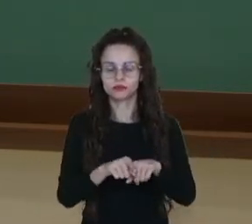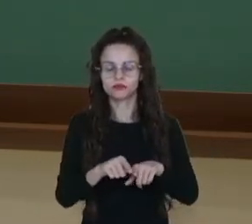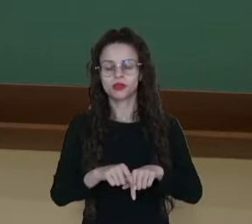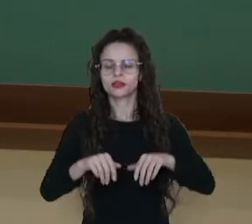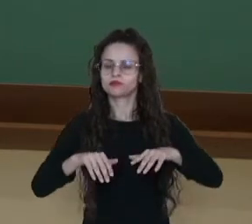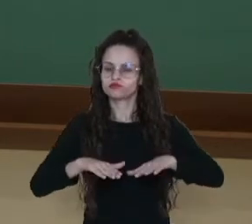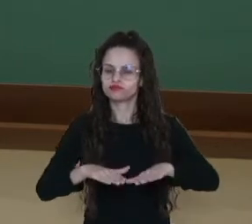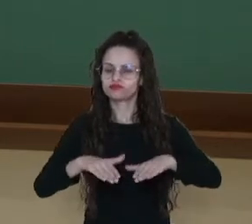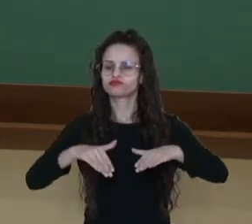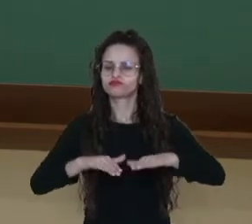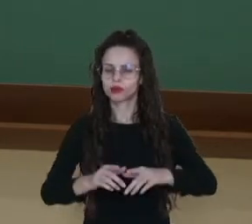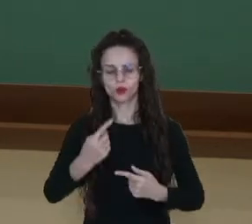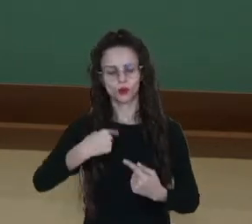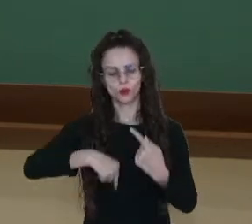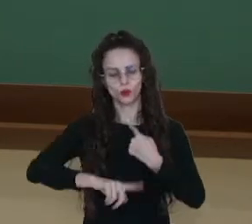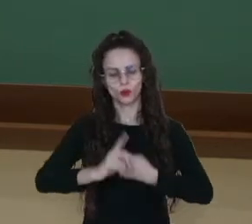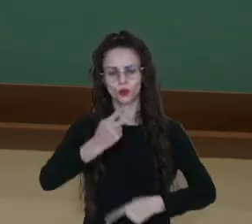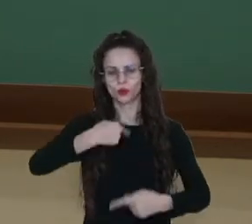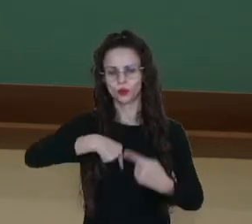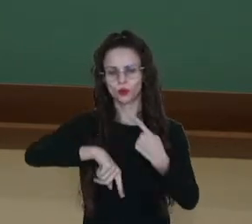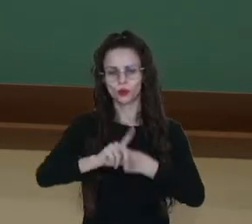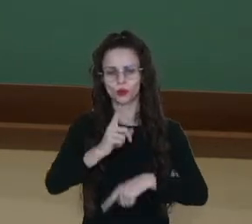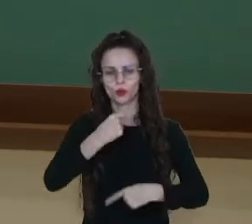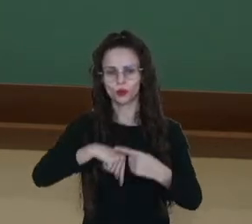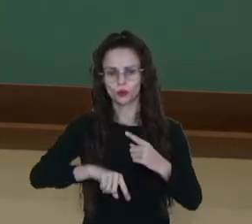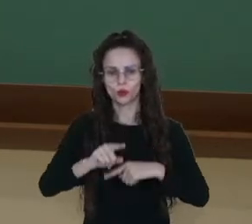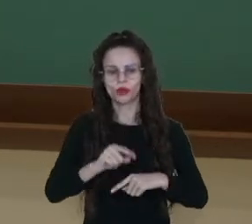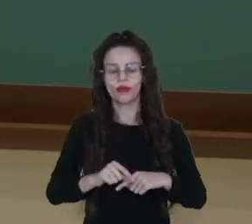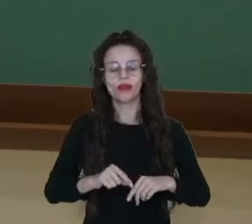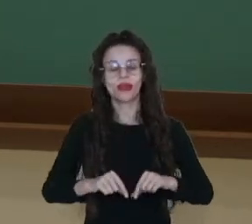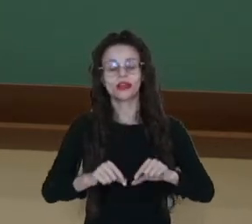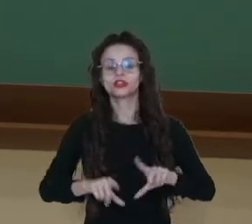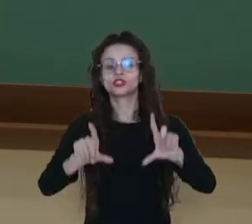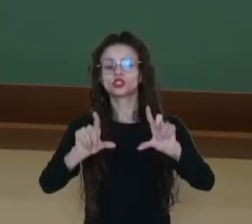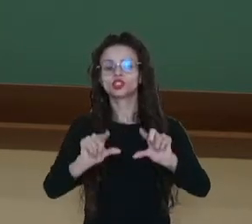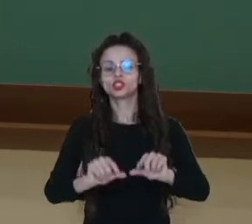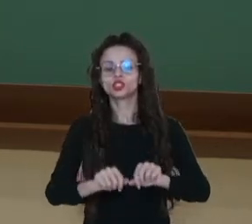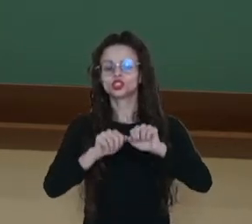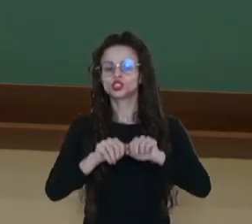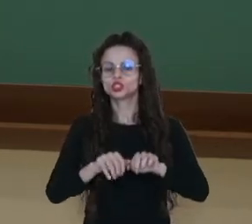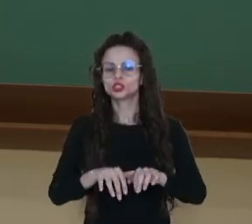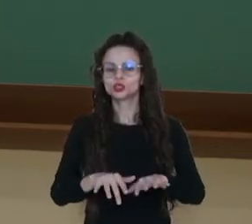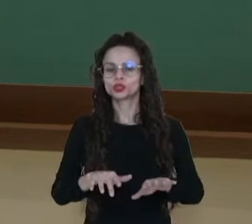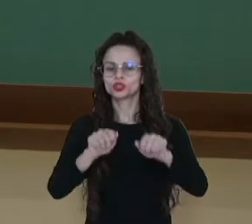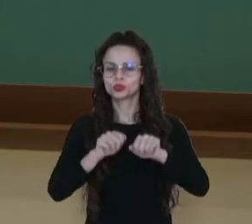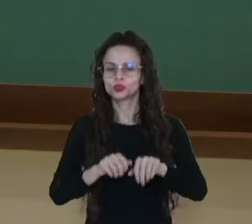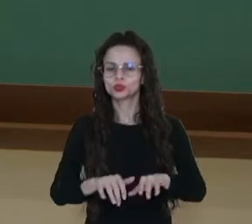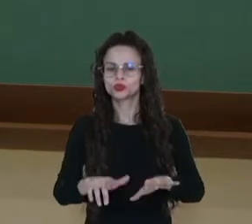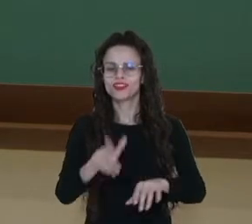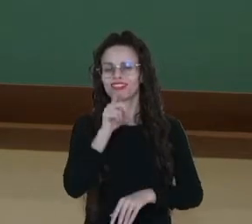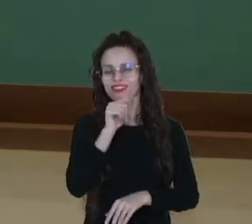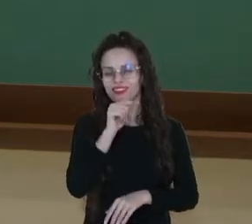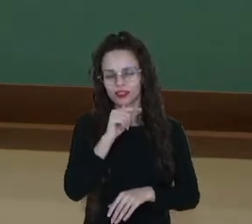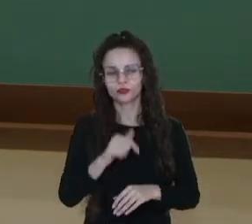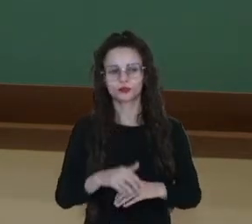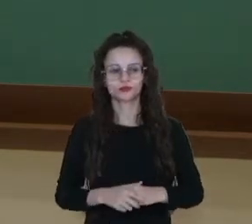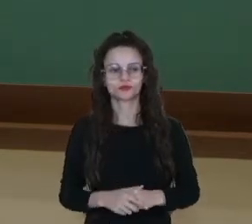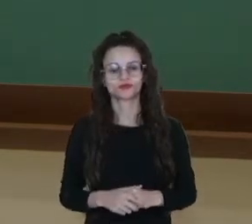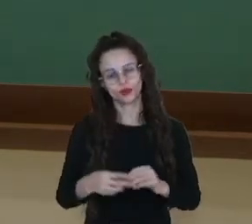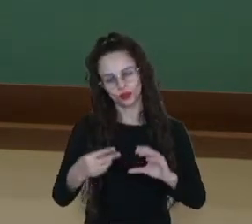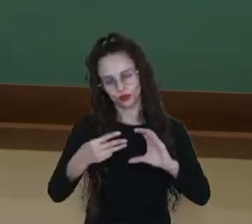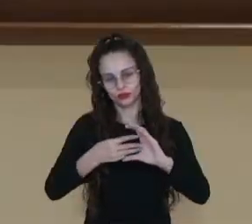a circulação e drena, né, retira o líquido ali no interior das